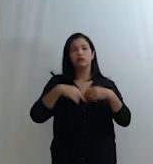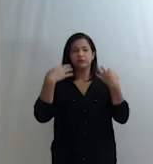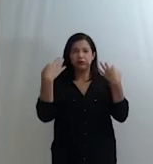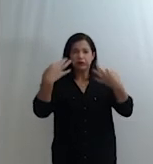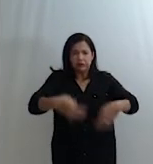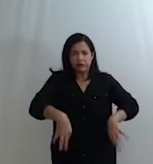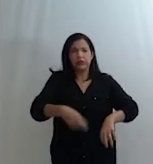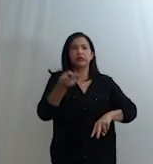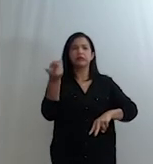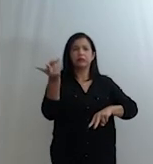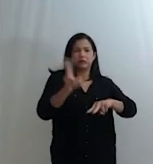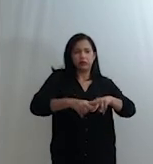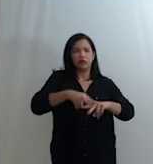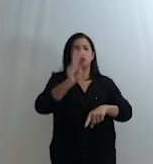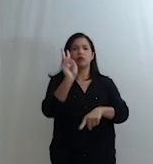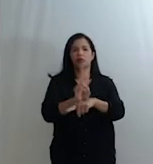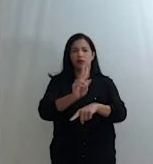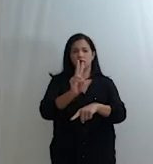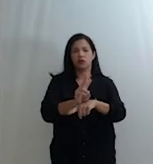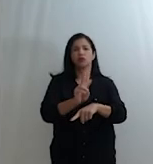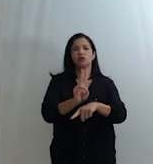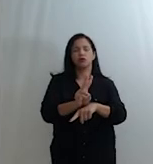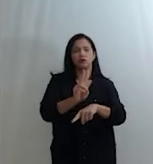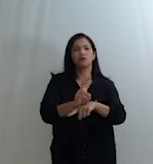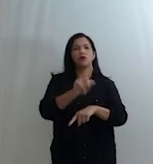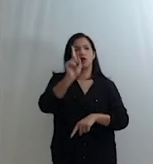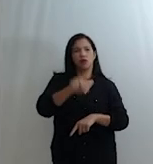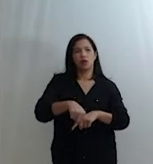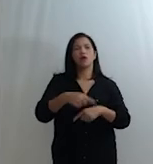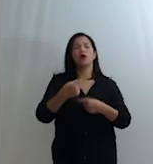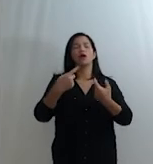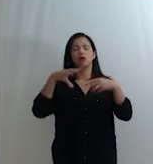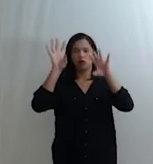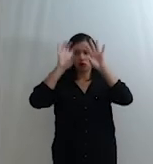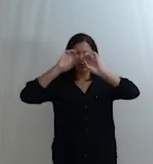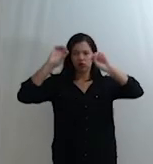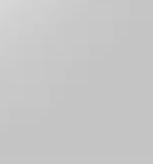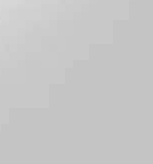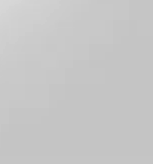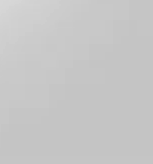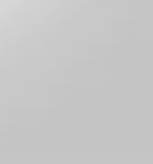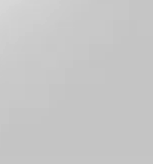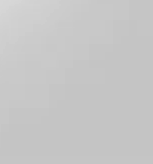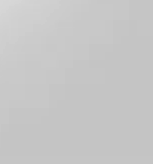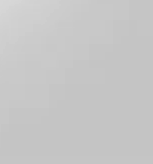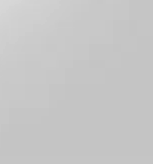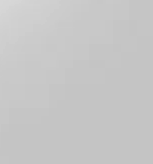confirmando assim a periculosidade do homem e a necessidade de manutenção da prisão.